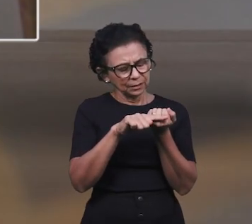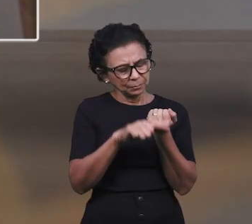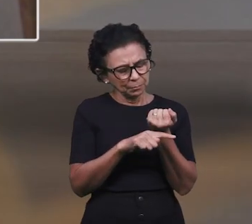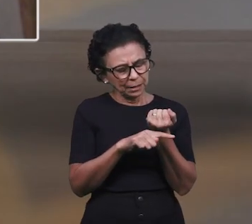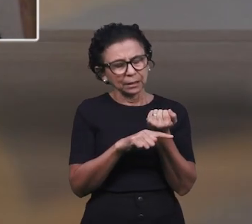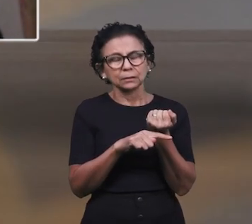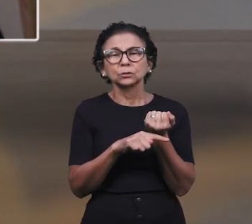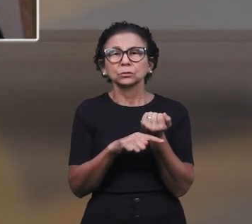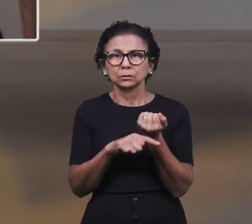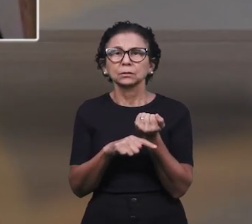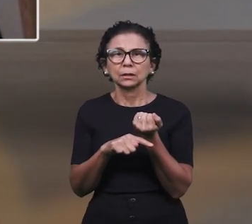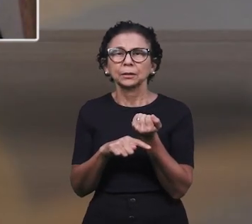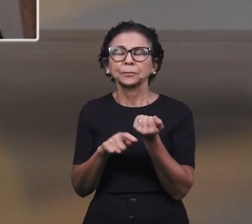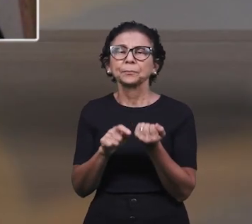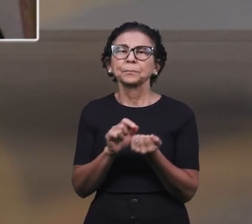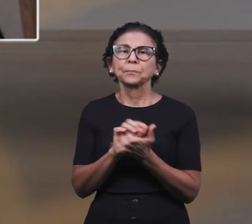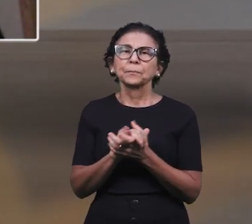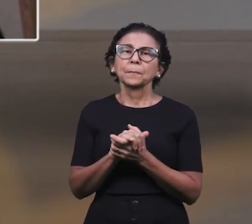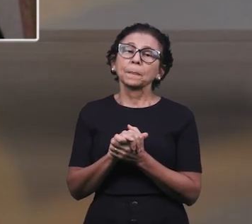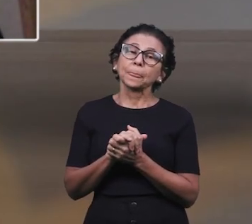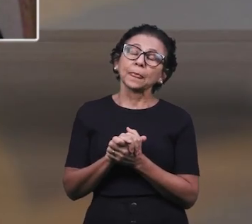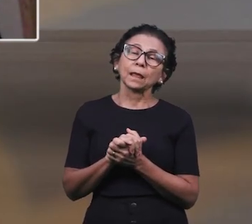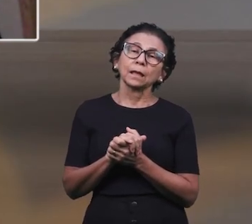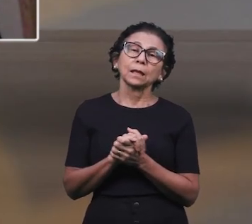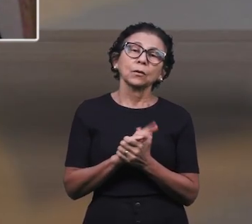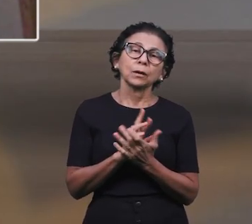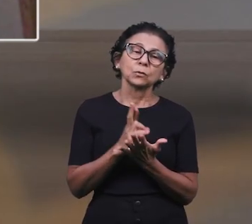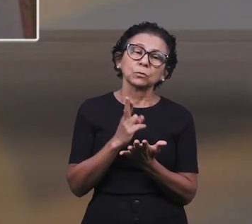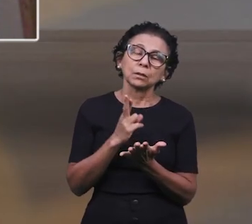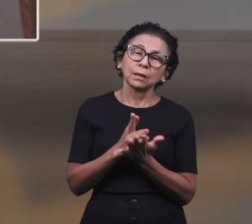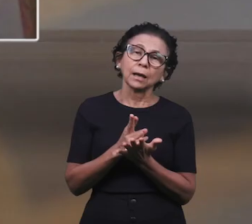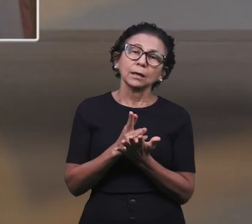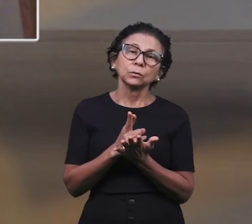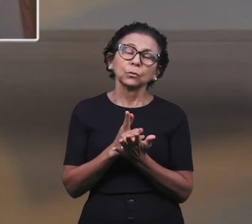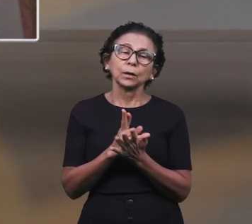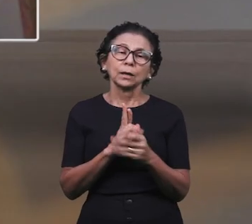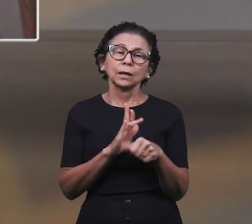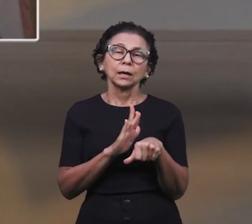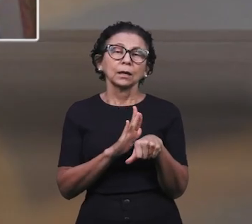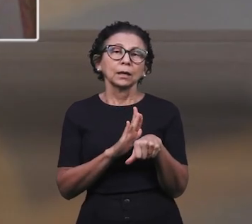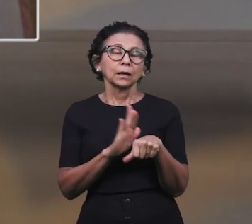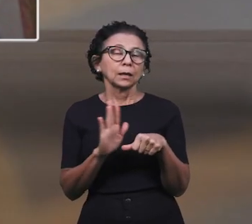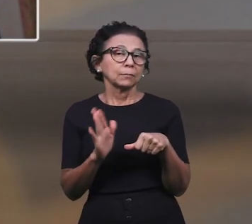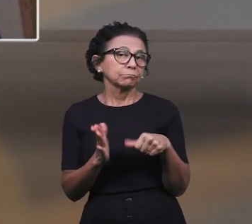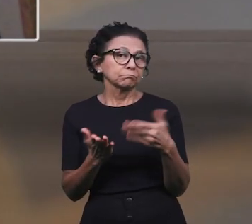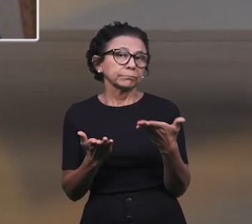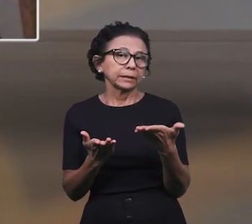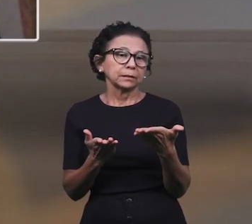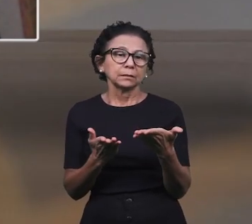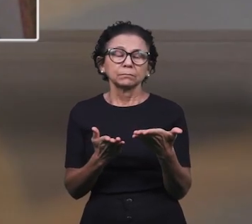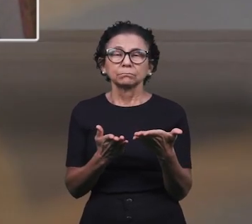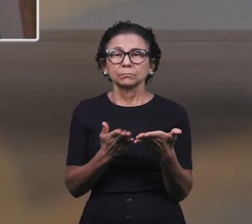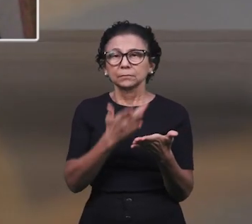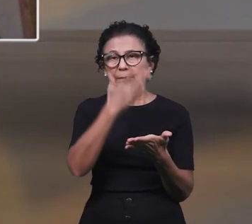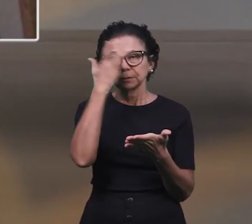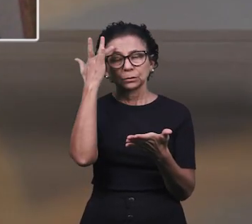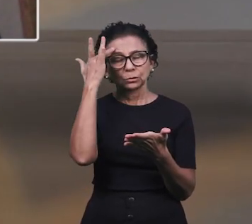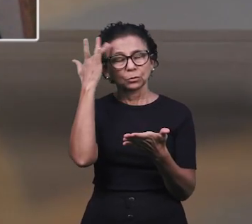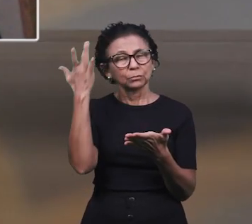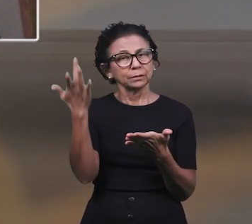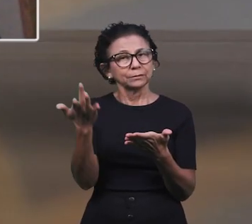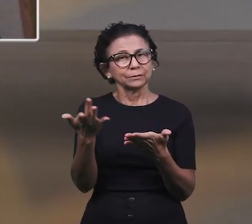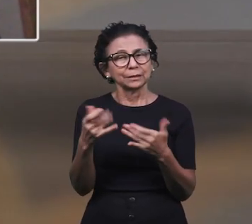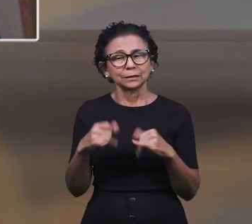pode, com isso, no desenvolvimento da doença, ele vai sofrer